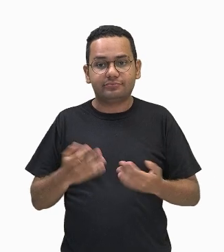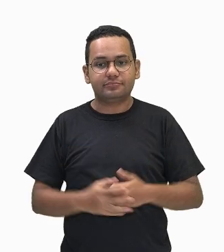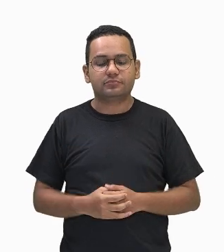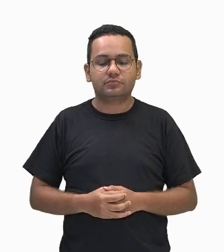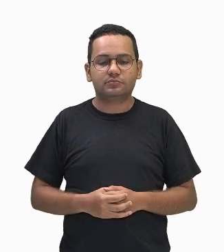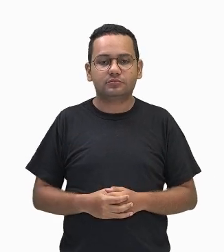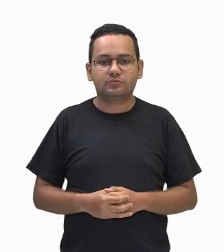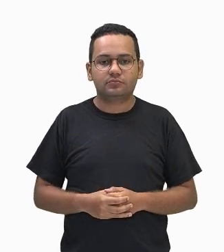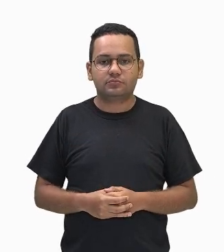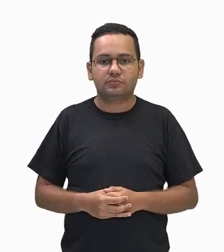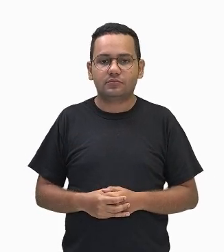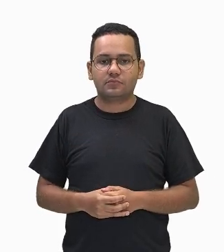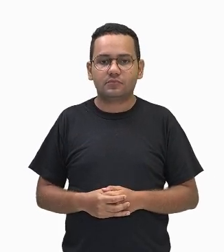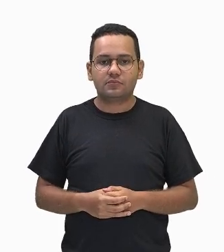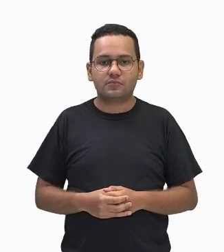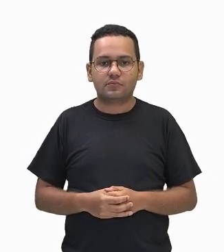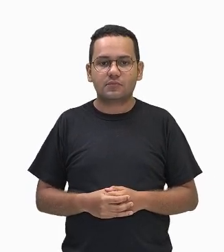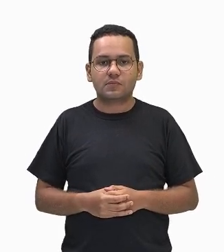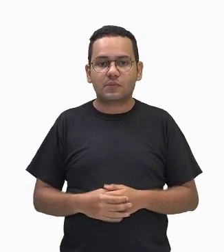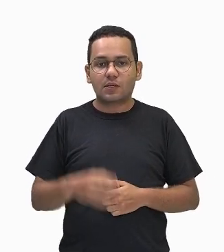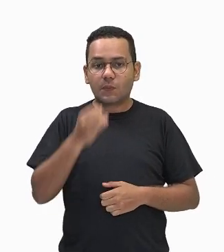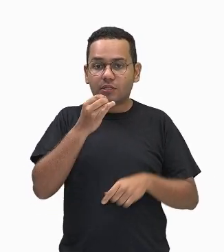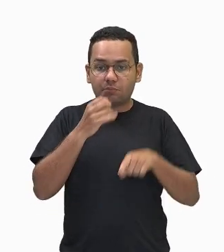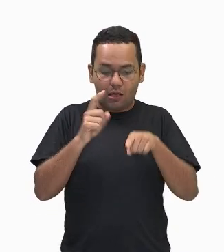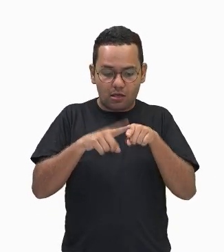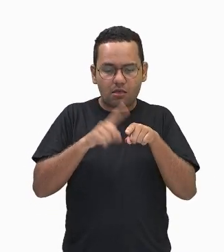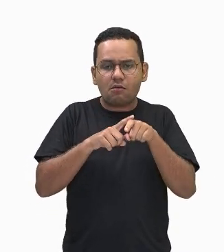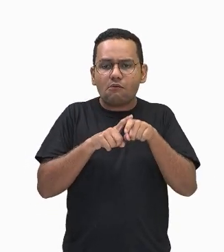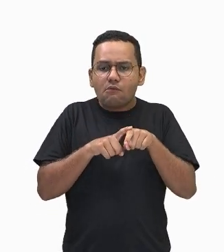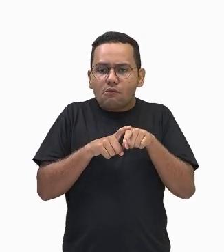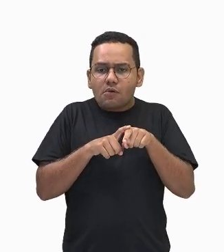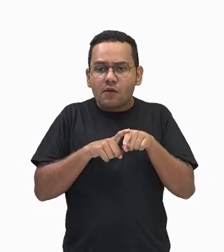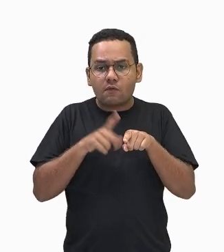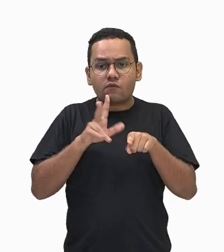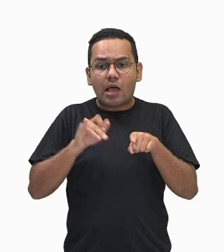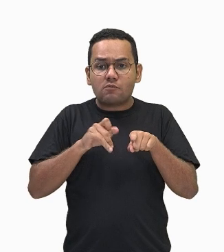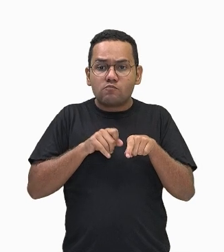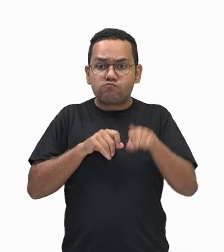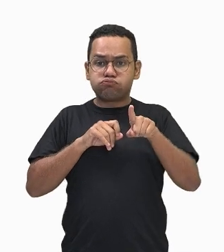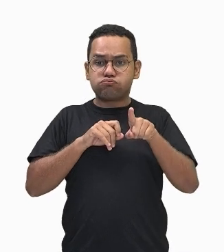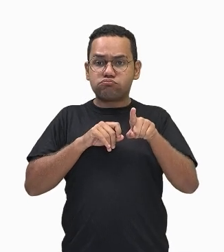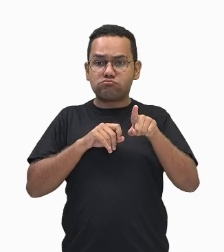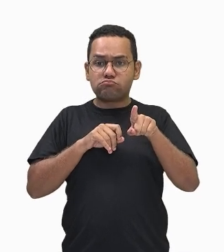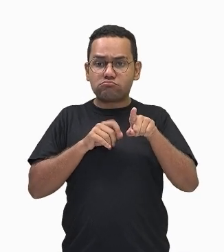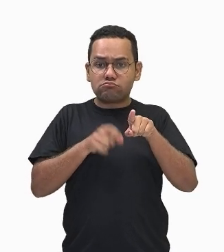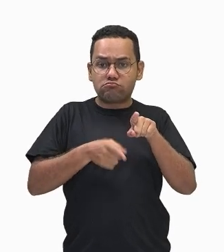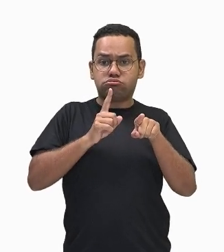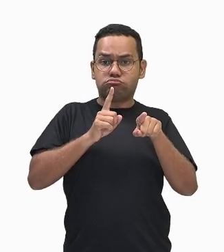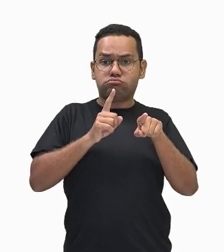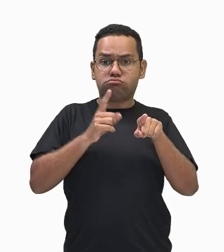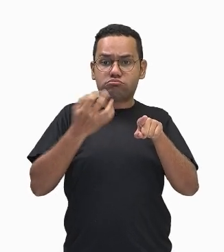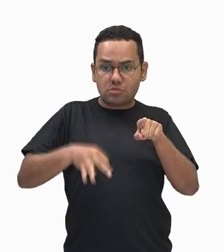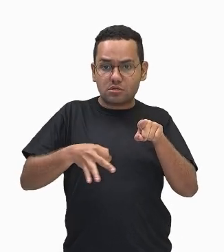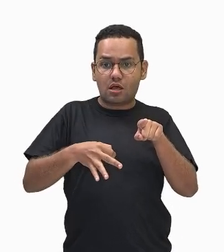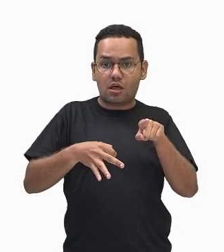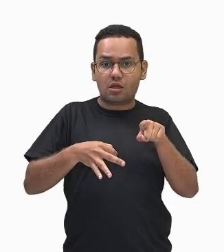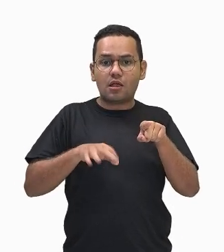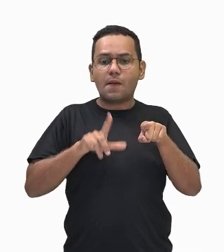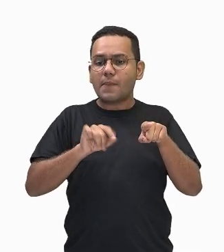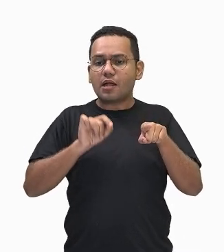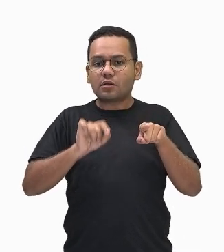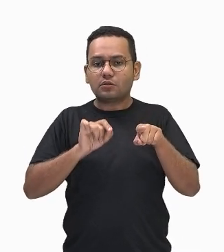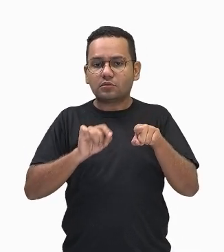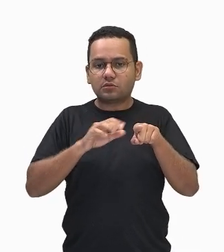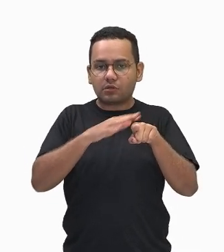tamanho desse órgão, ele vai ficar enrijecido para que a cópula seja possível e assim ocorra a inserção do gameta